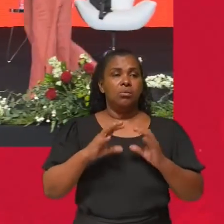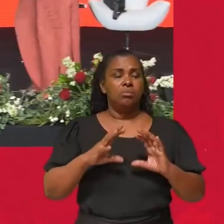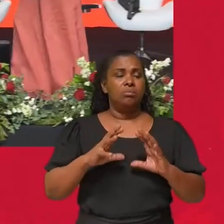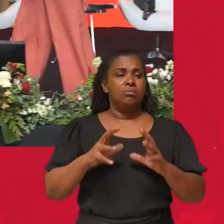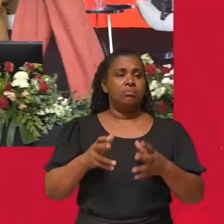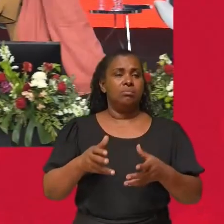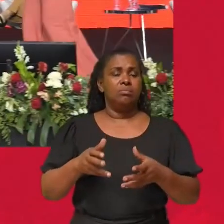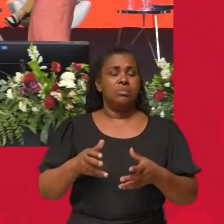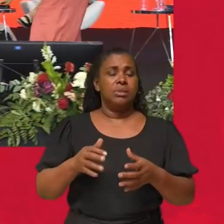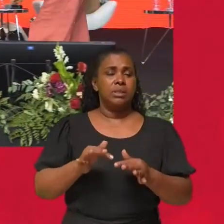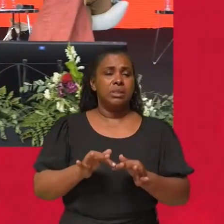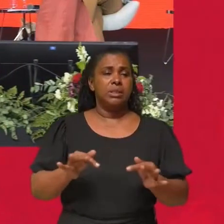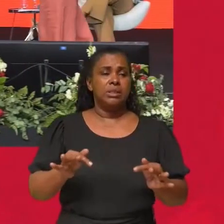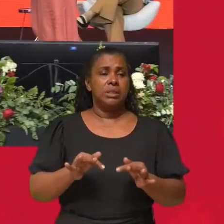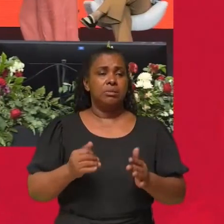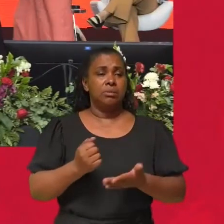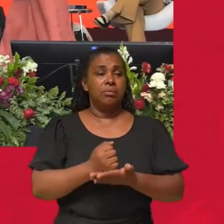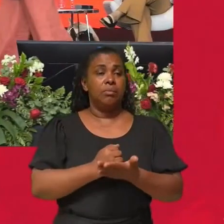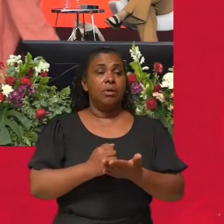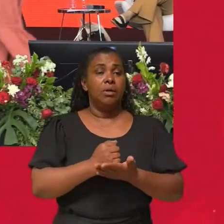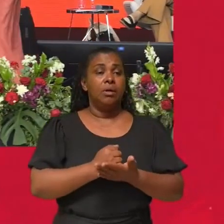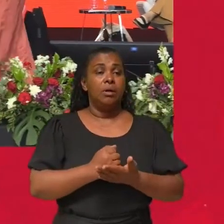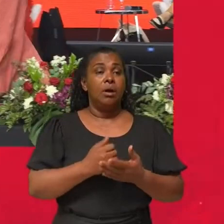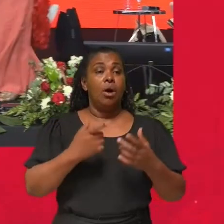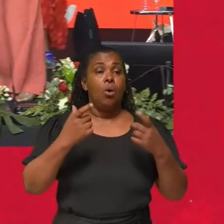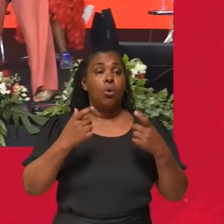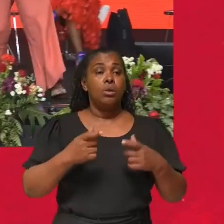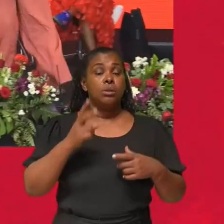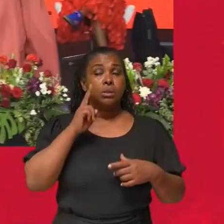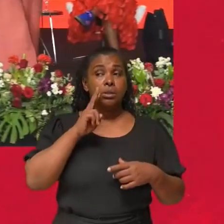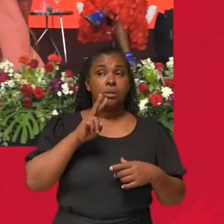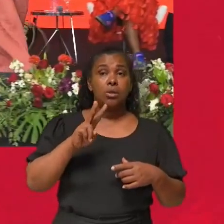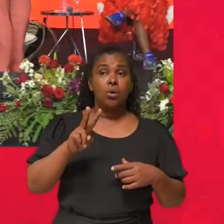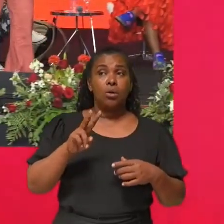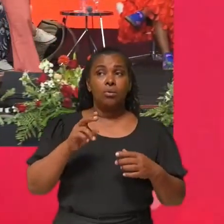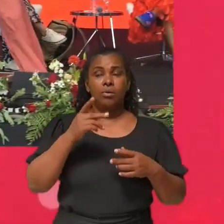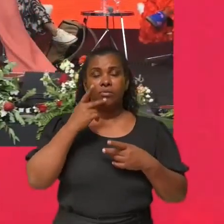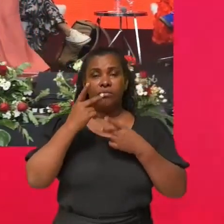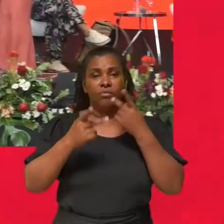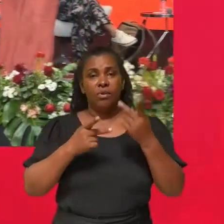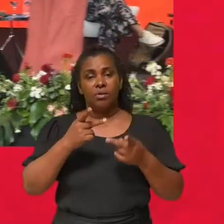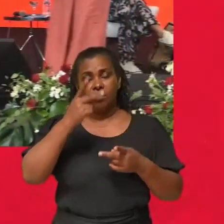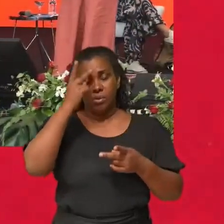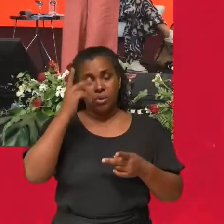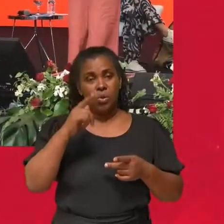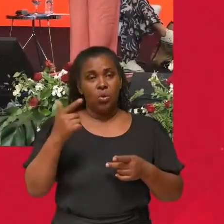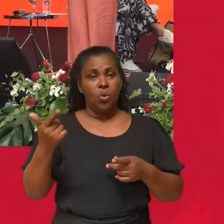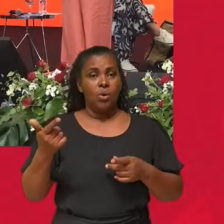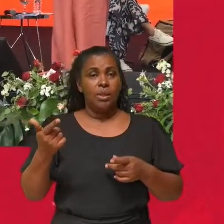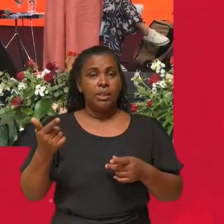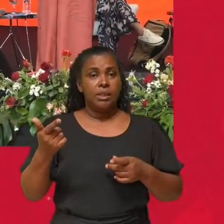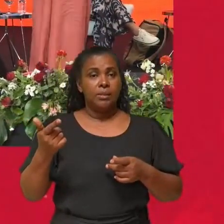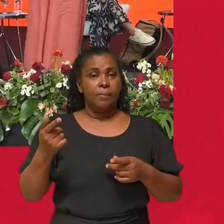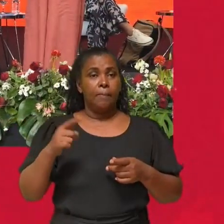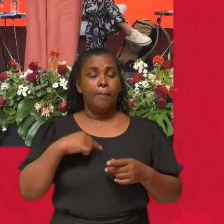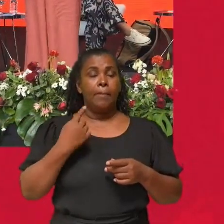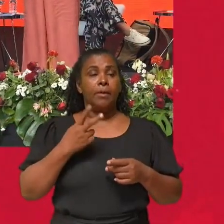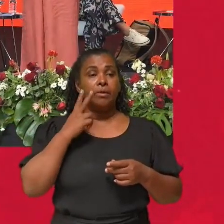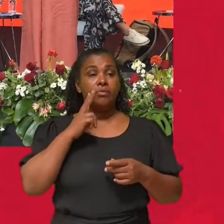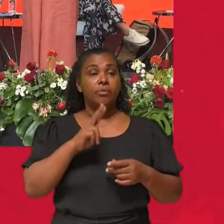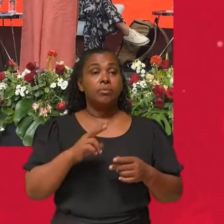onde é que a gente olha quando fala com o outro. E nós vimos aqui, não queremos ser coitadinhos.